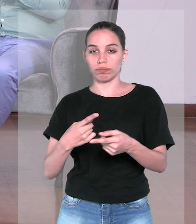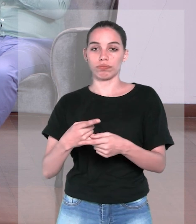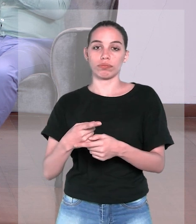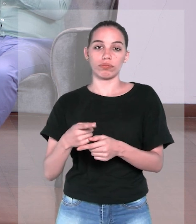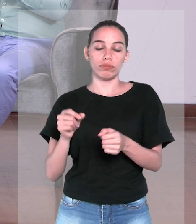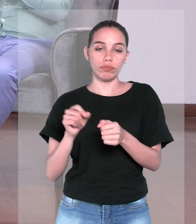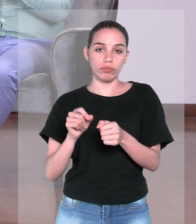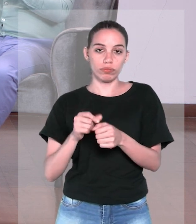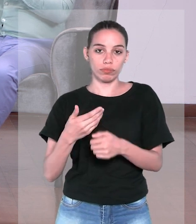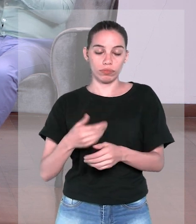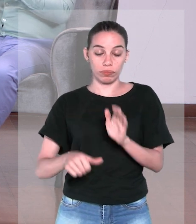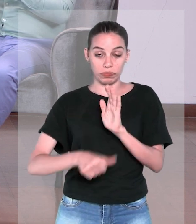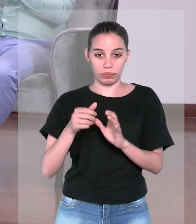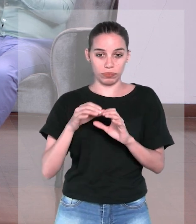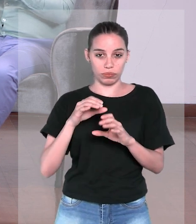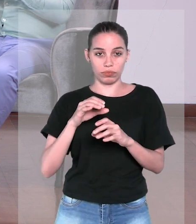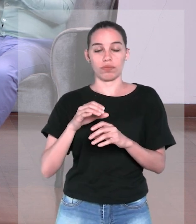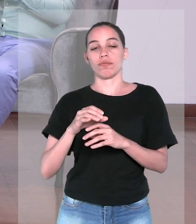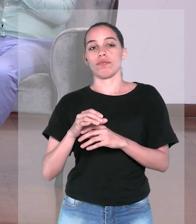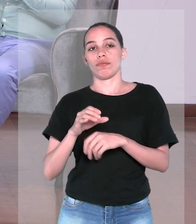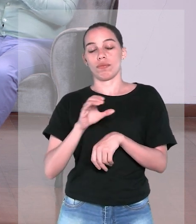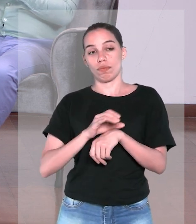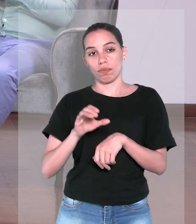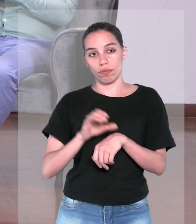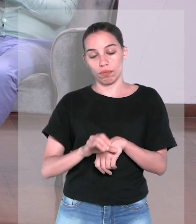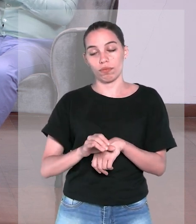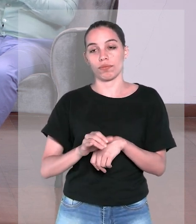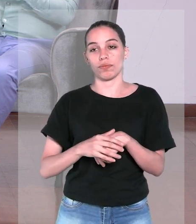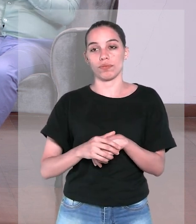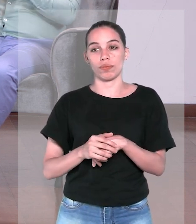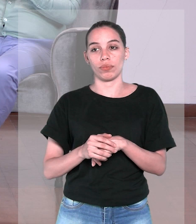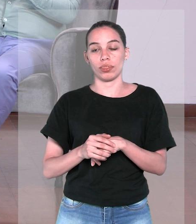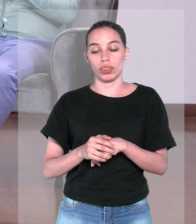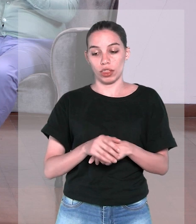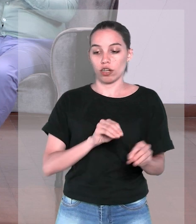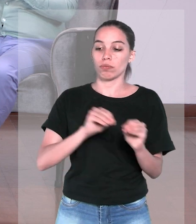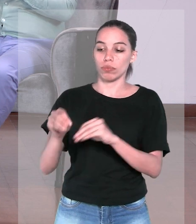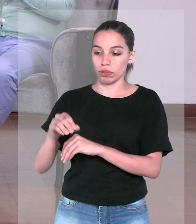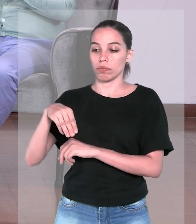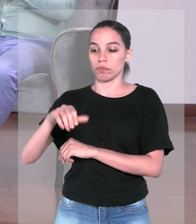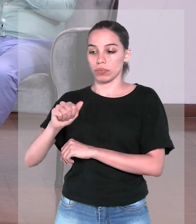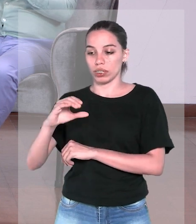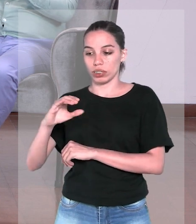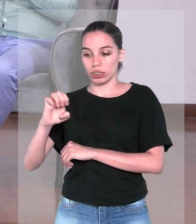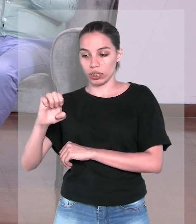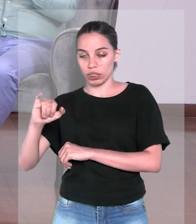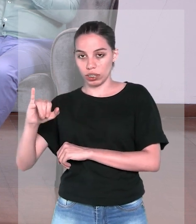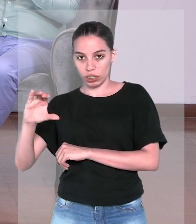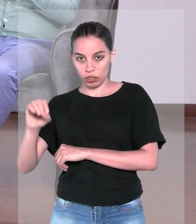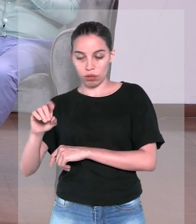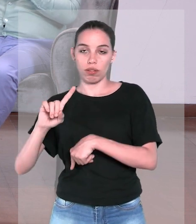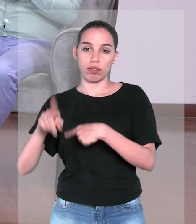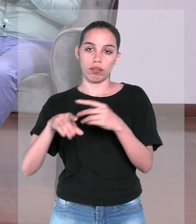para a universidade pública foi para a Universidade Federal de Alagoas, então eu morei em Maceió. Depois voltei para Recife,